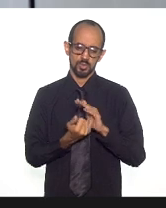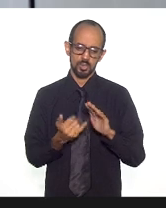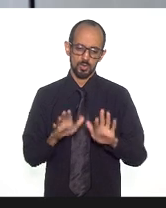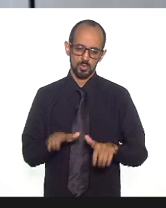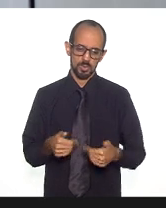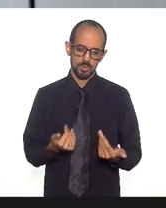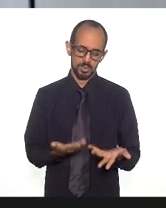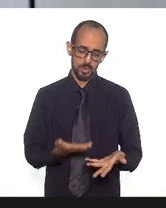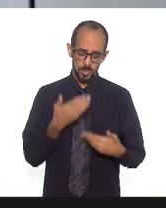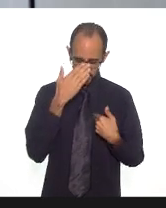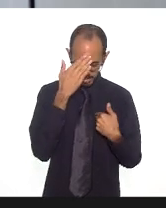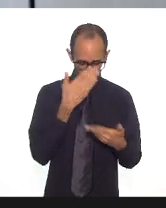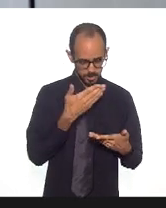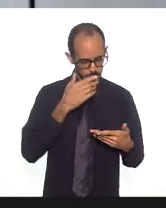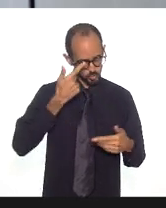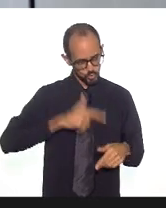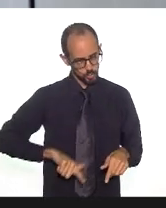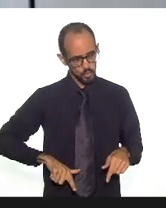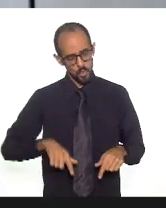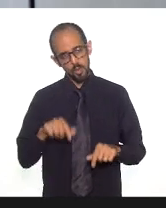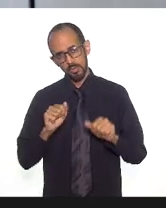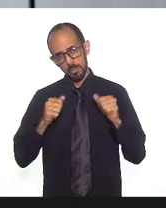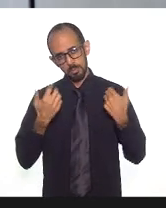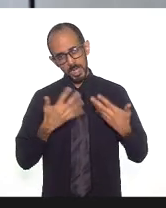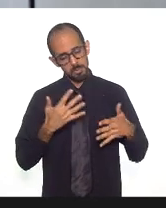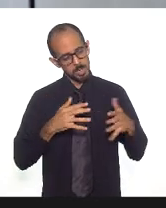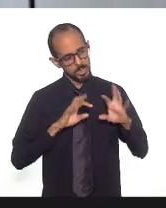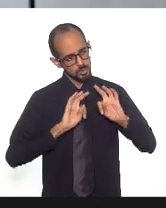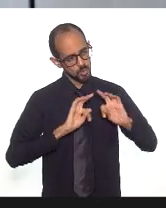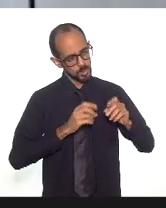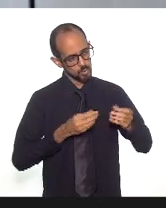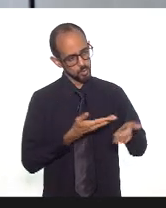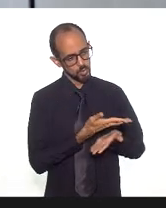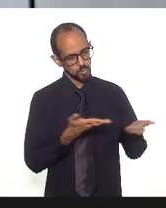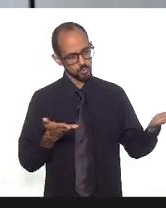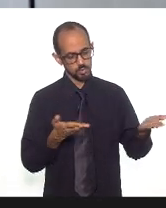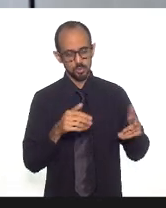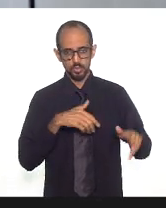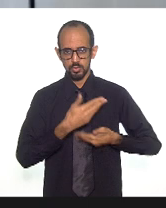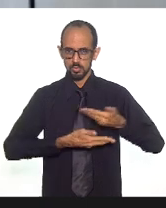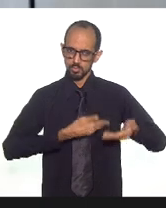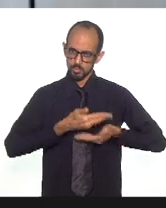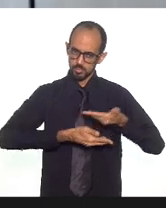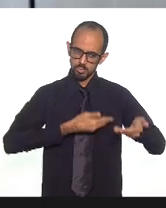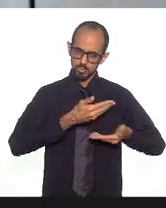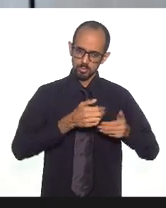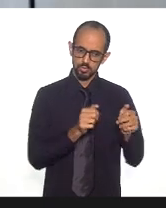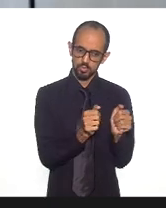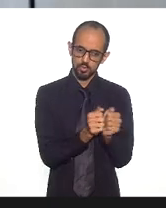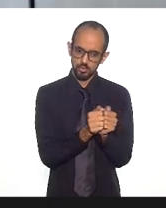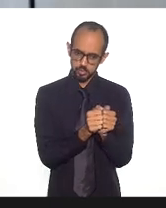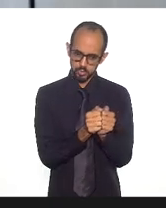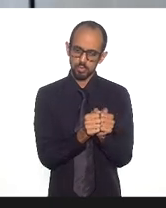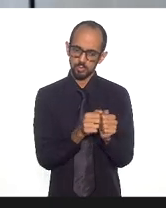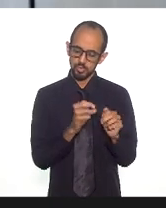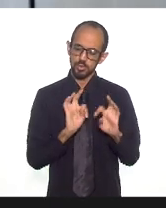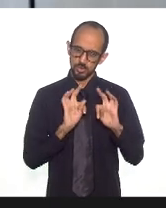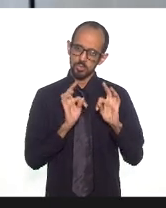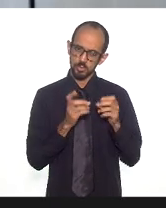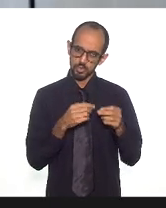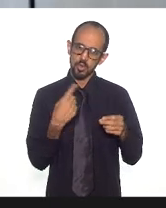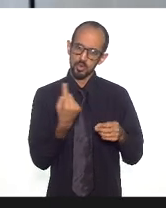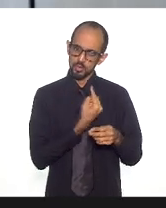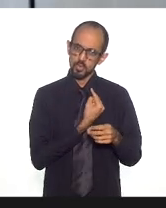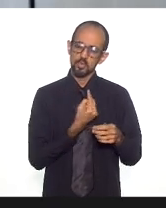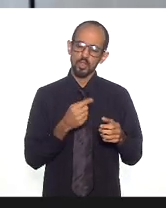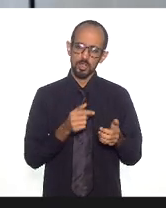reitero meus agradecimentos, parabenizo a todos por estarem todos nós envolvidos e digo que estamos todos no mesmo barco pela